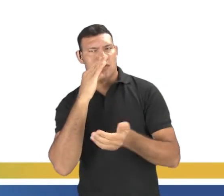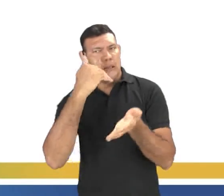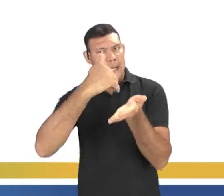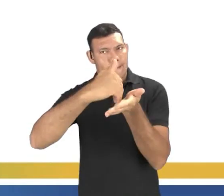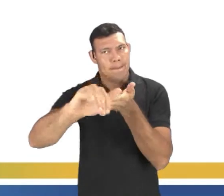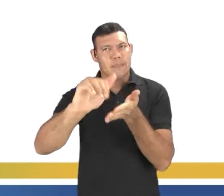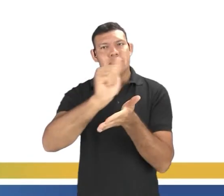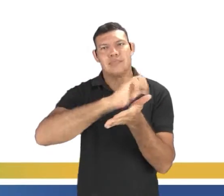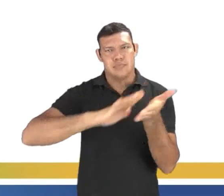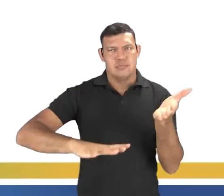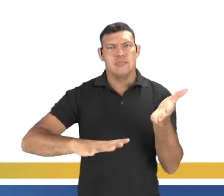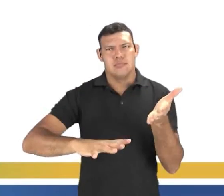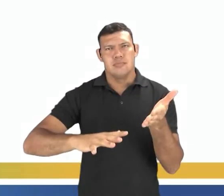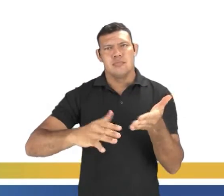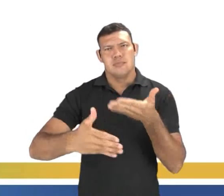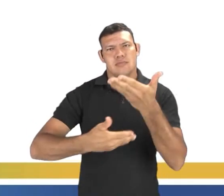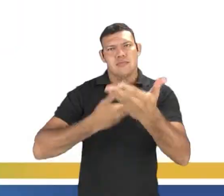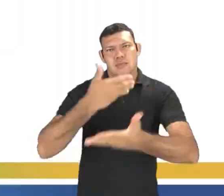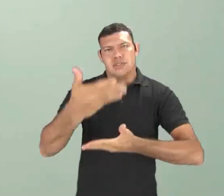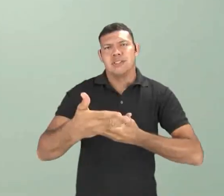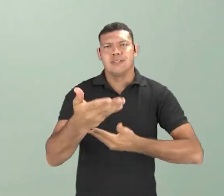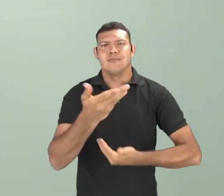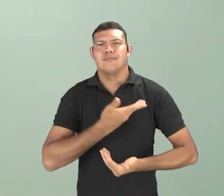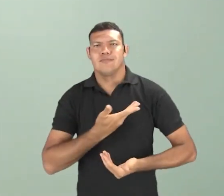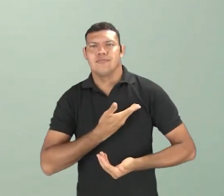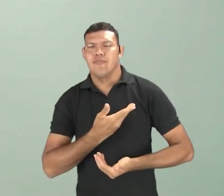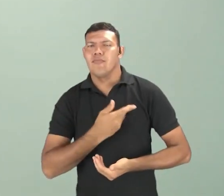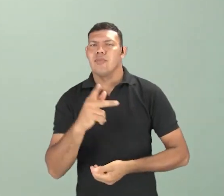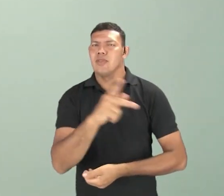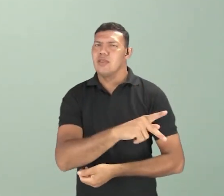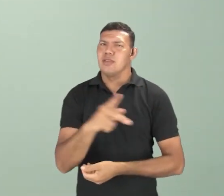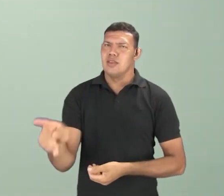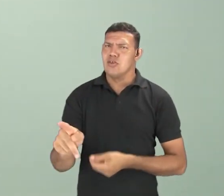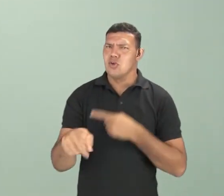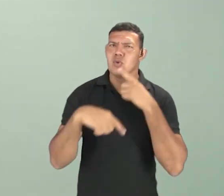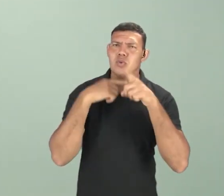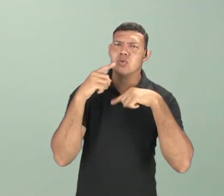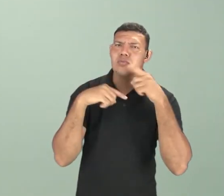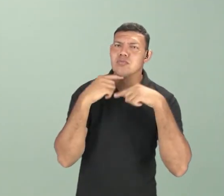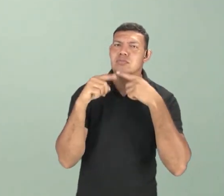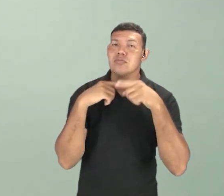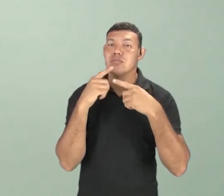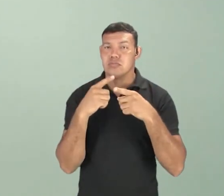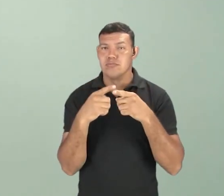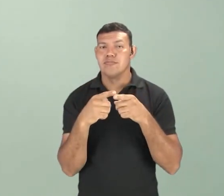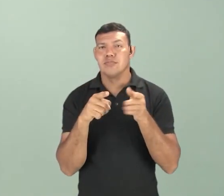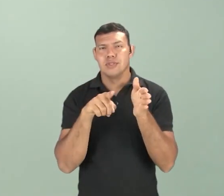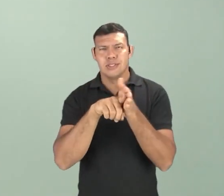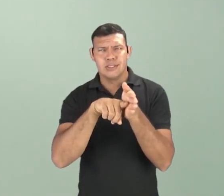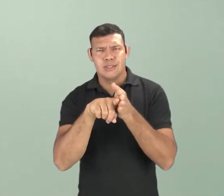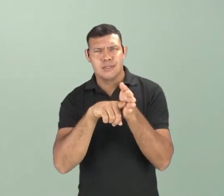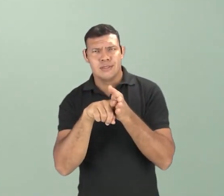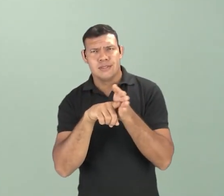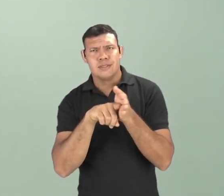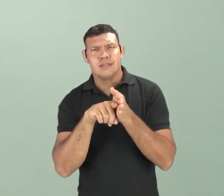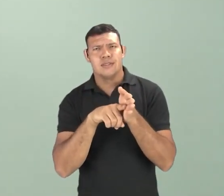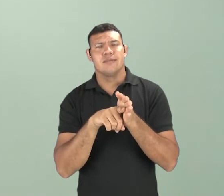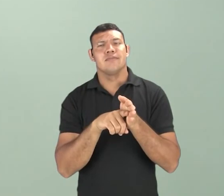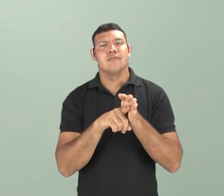atividades e comunicar com os professores e colegas. Qualquer dúvida, procure no site